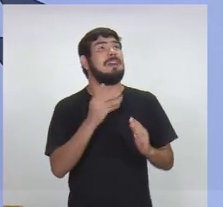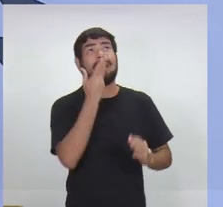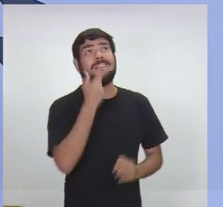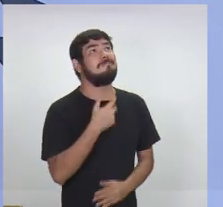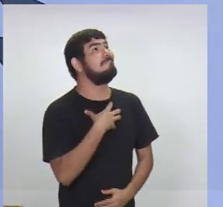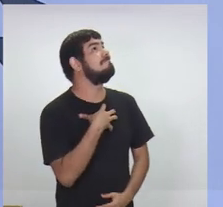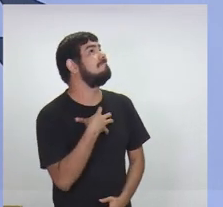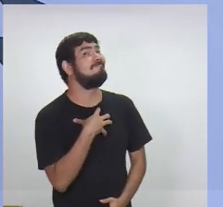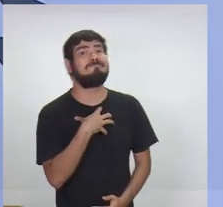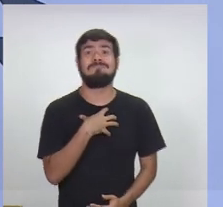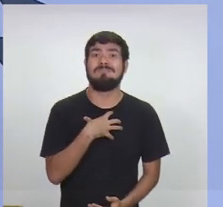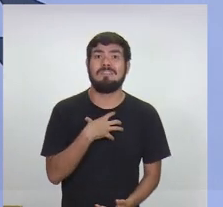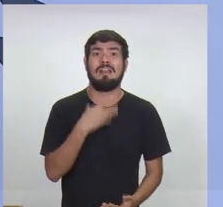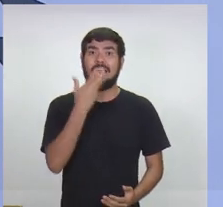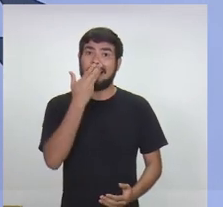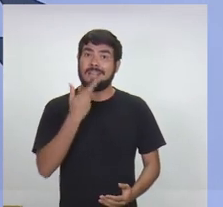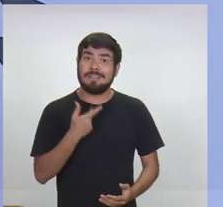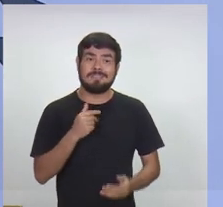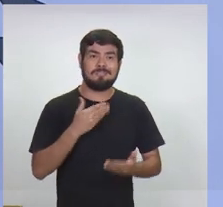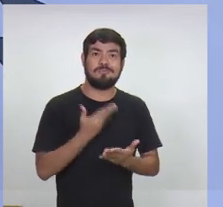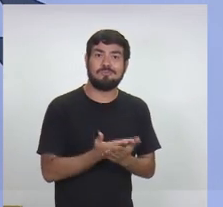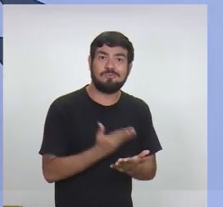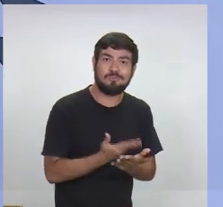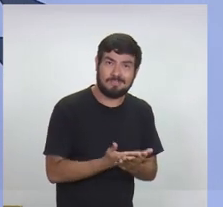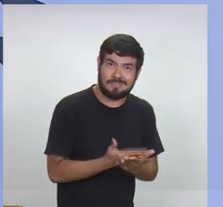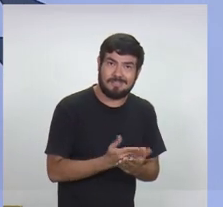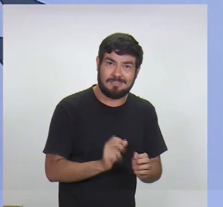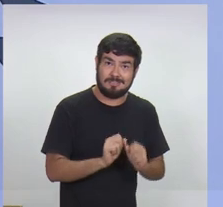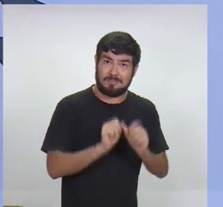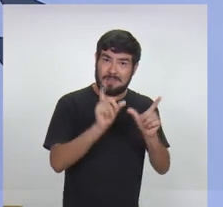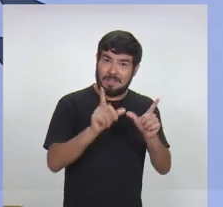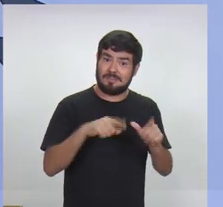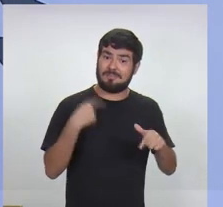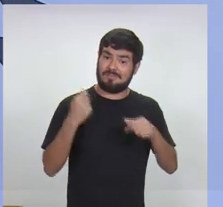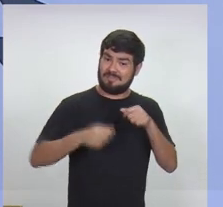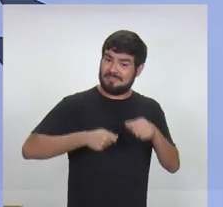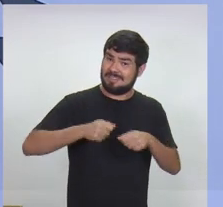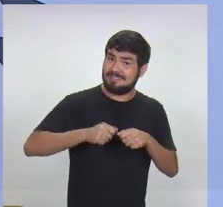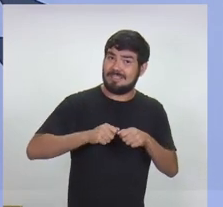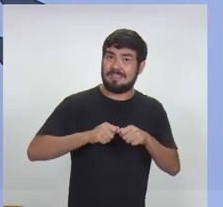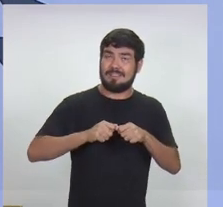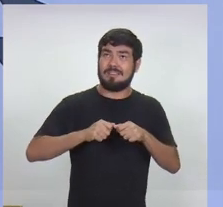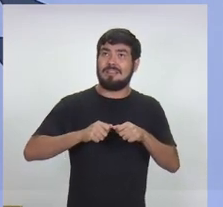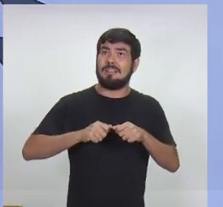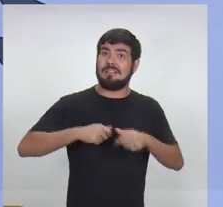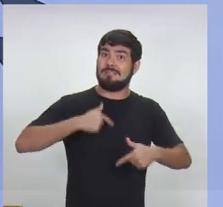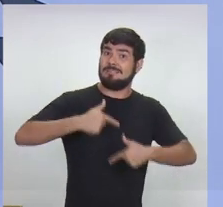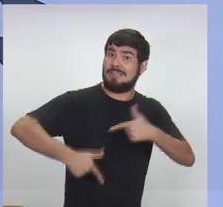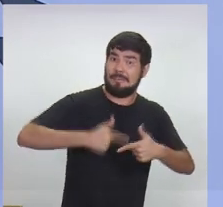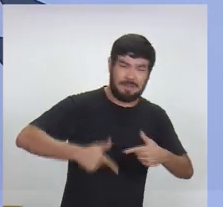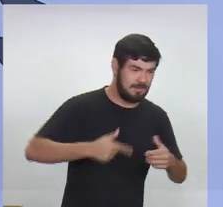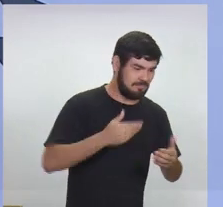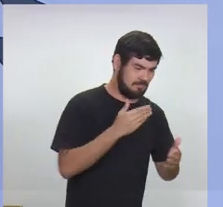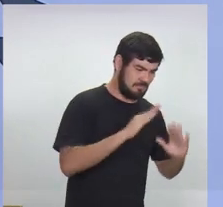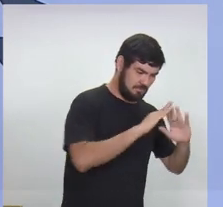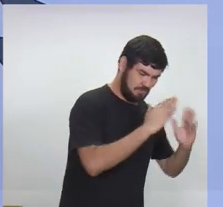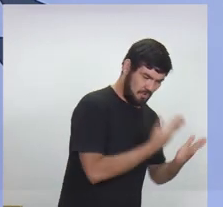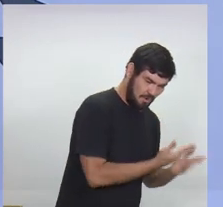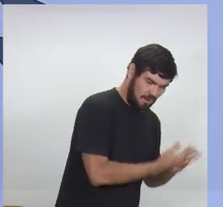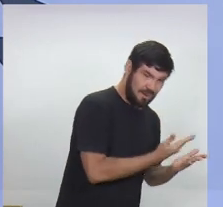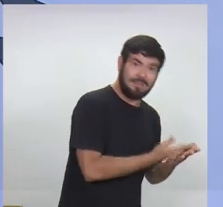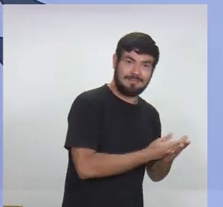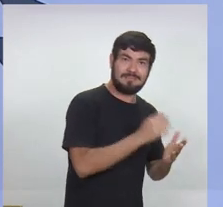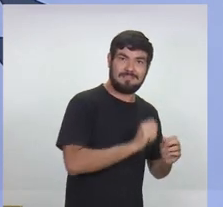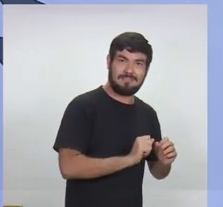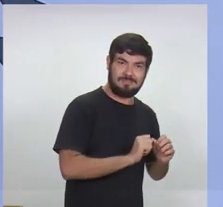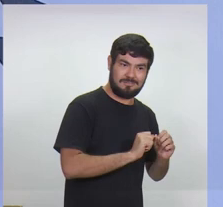distorções a criança que estuda pela manhã nós vamos montar atividades de contraturno e aí a criança que estuda à tarde